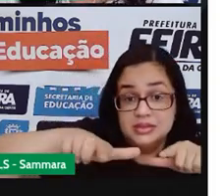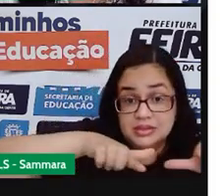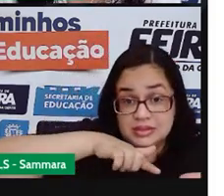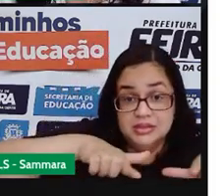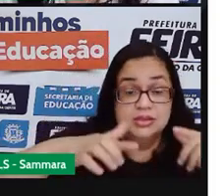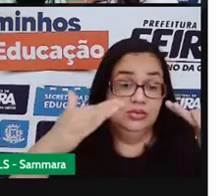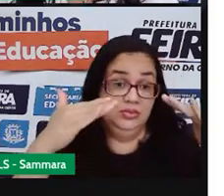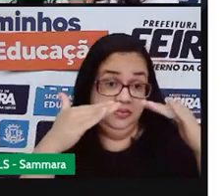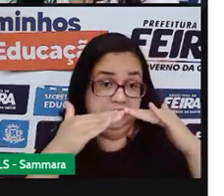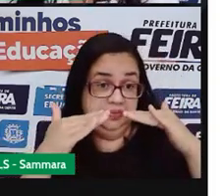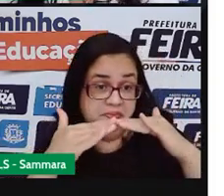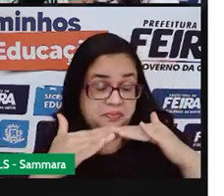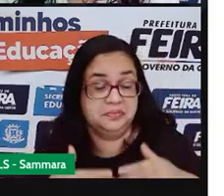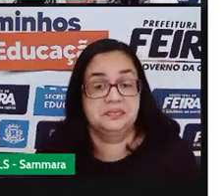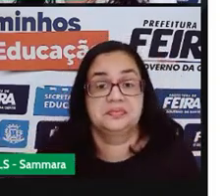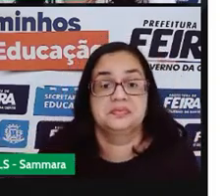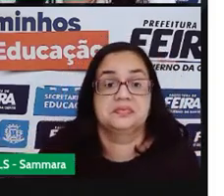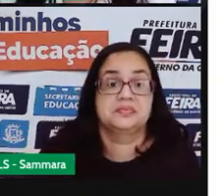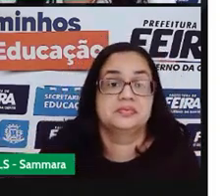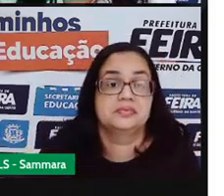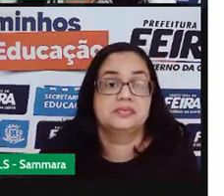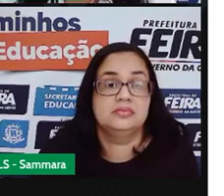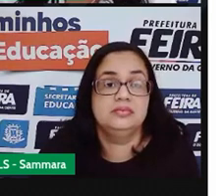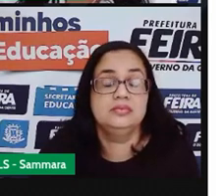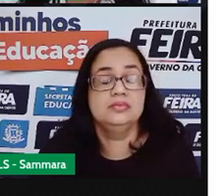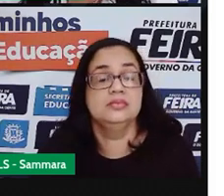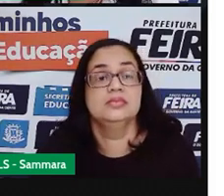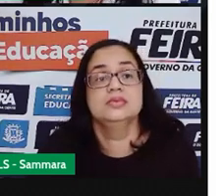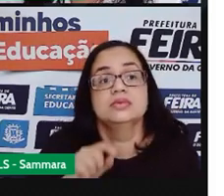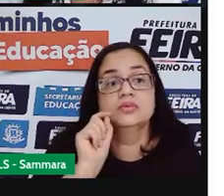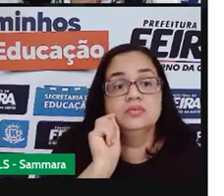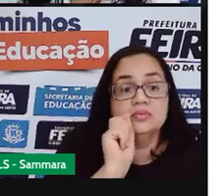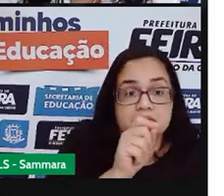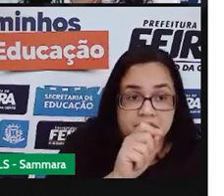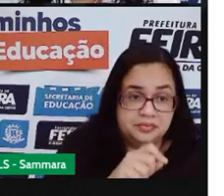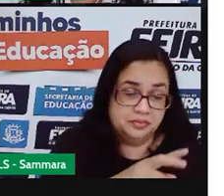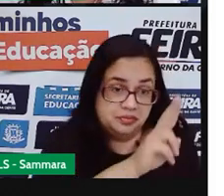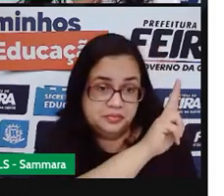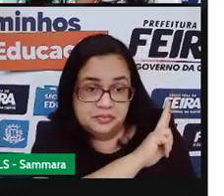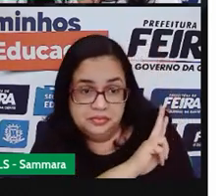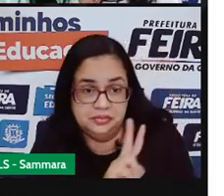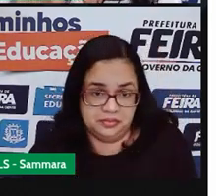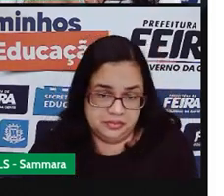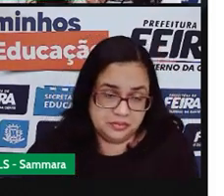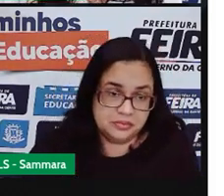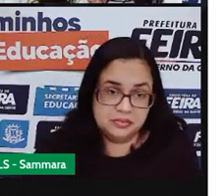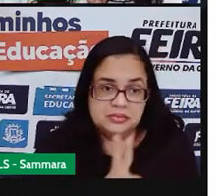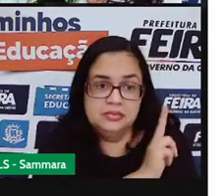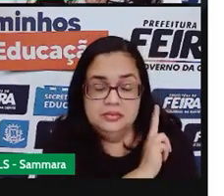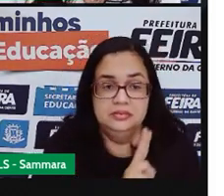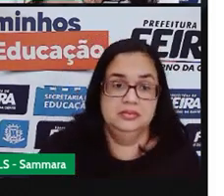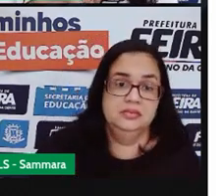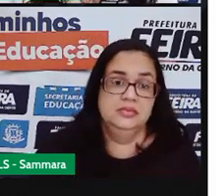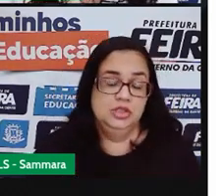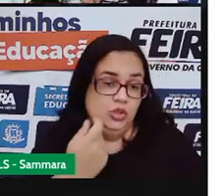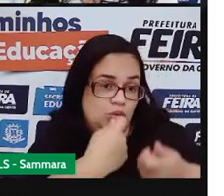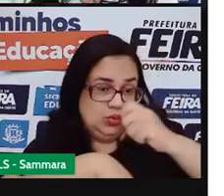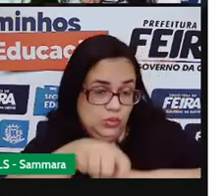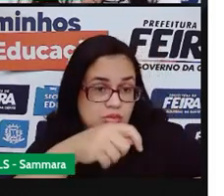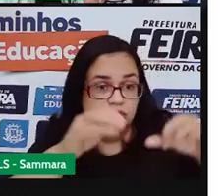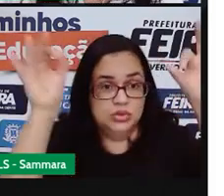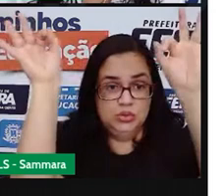demais serviços da casa. É uma função dos vereadores administrar e